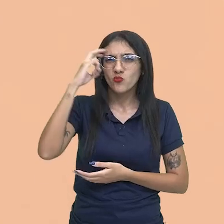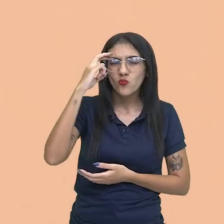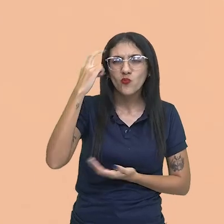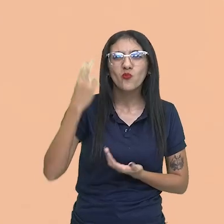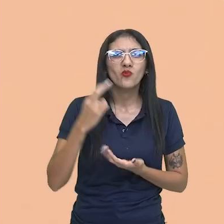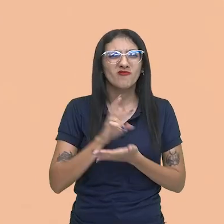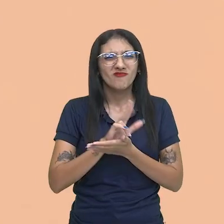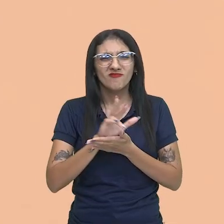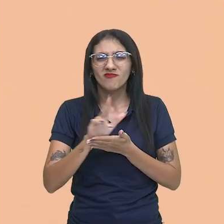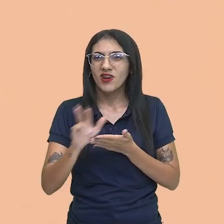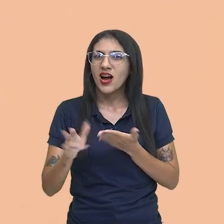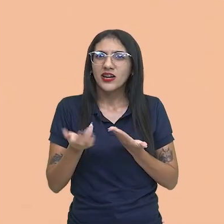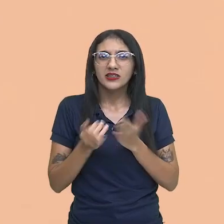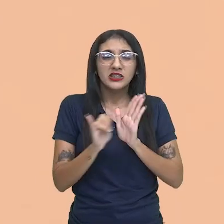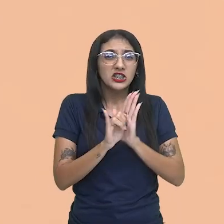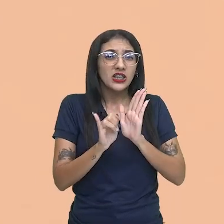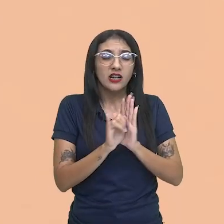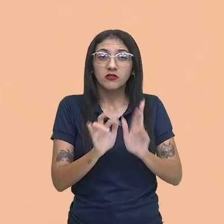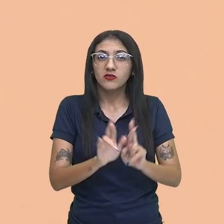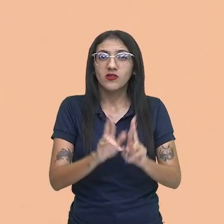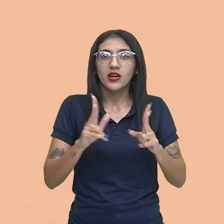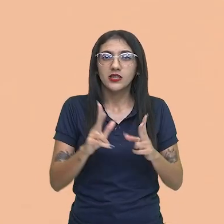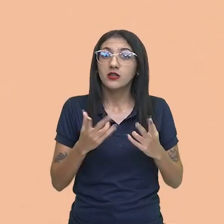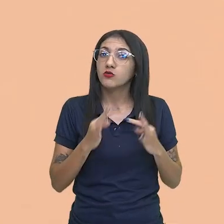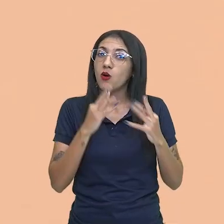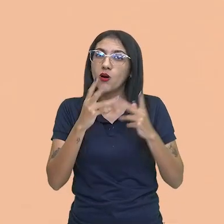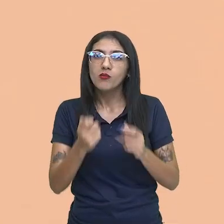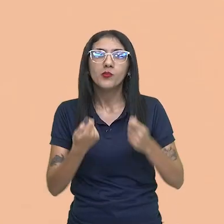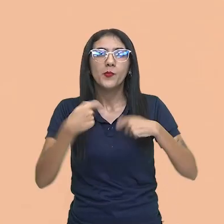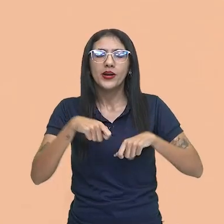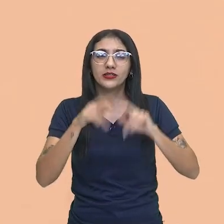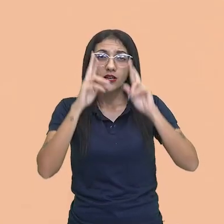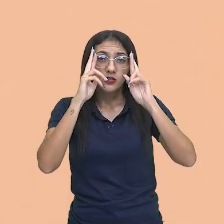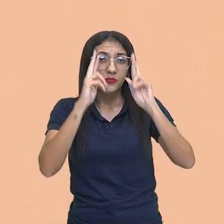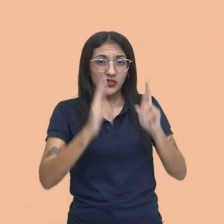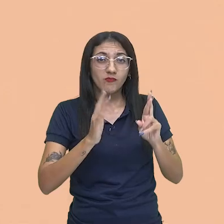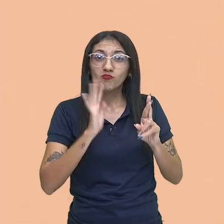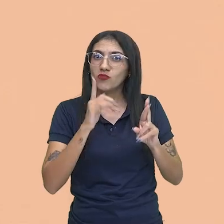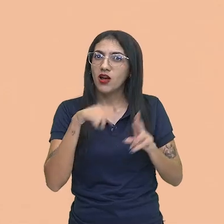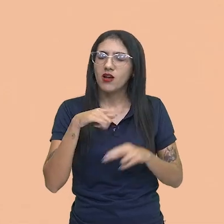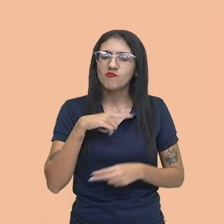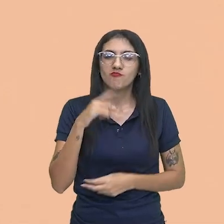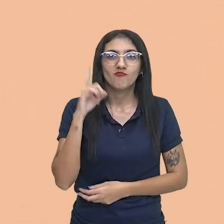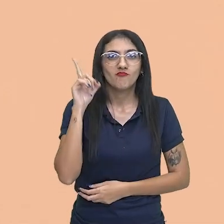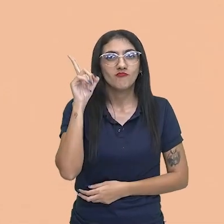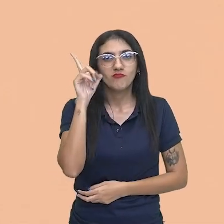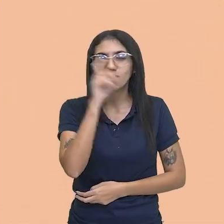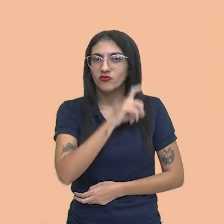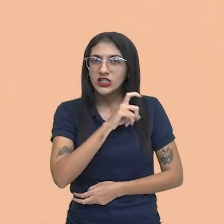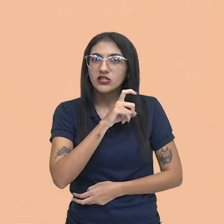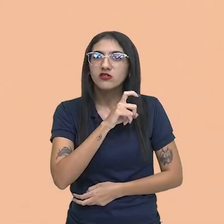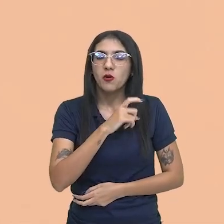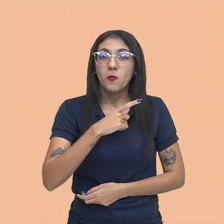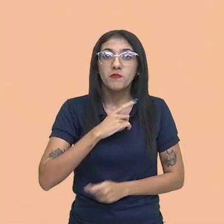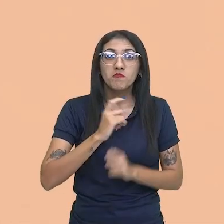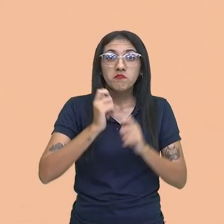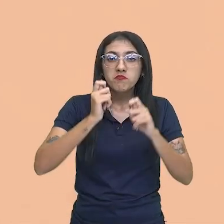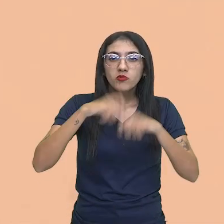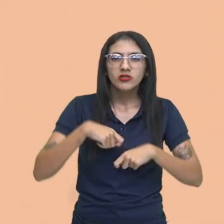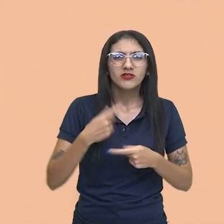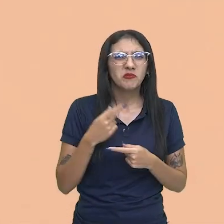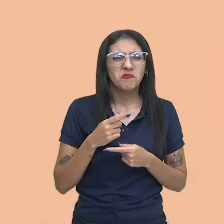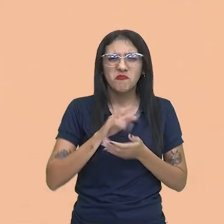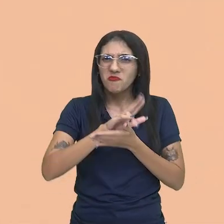variações, culturas diferentes, né, e todas têm que ser respeitadas. Né? Já é uma dificuldade muito grande, né, para atender esse monte de gente